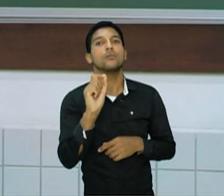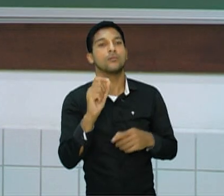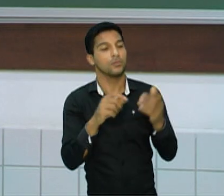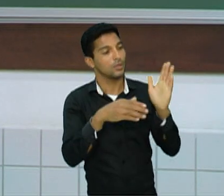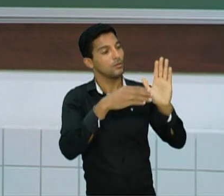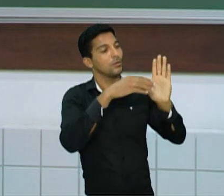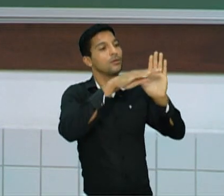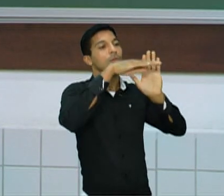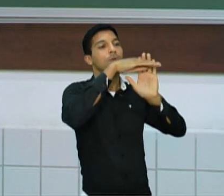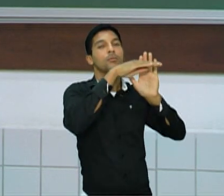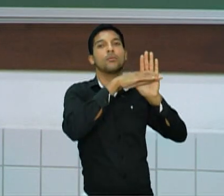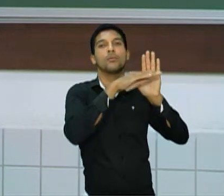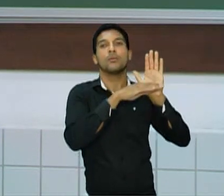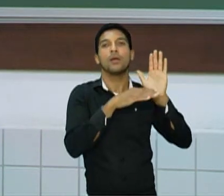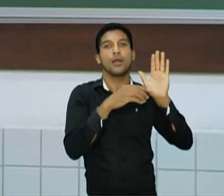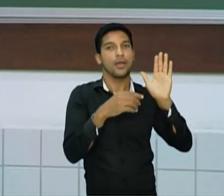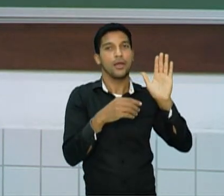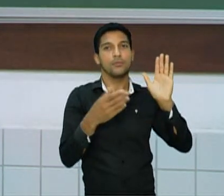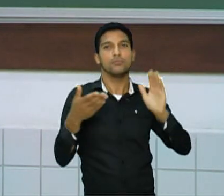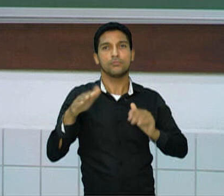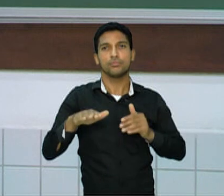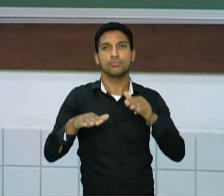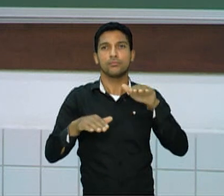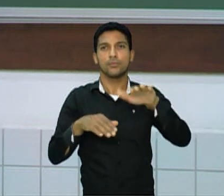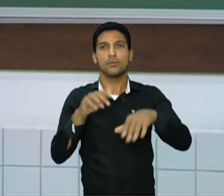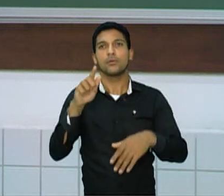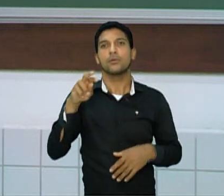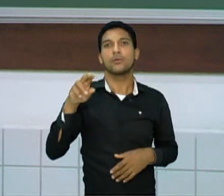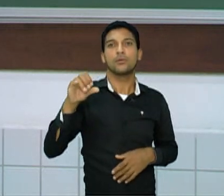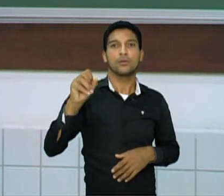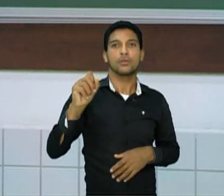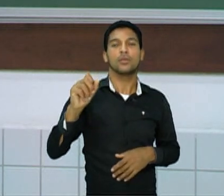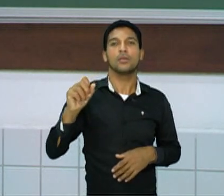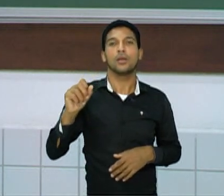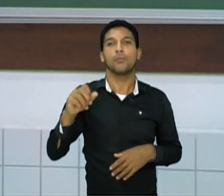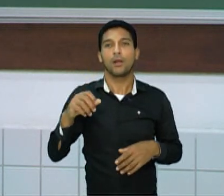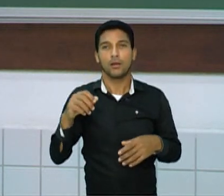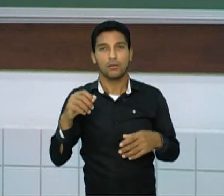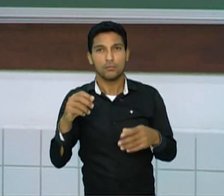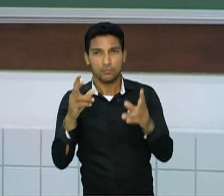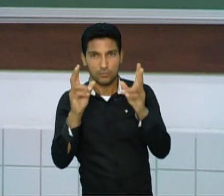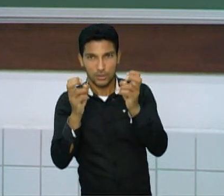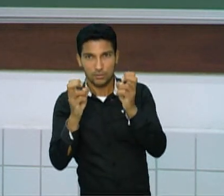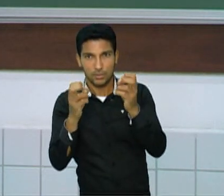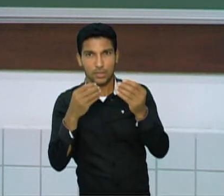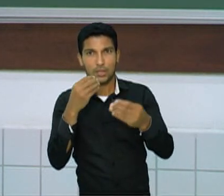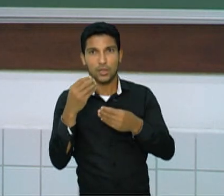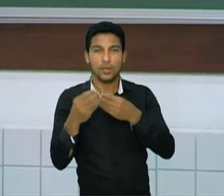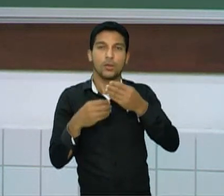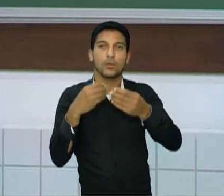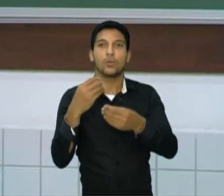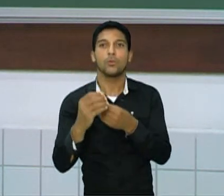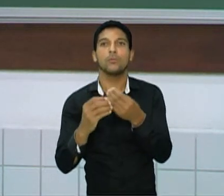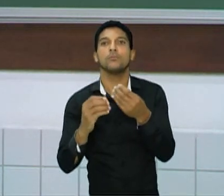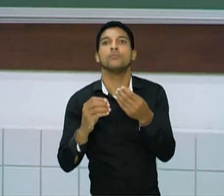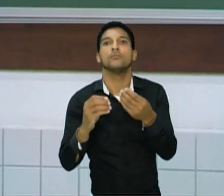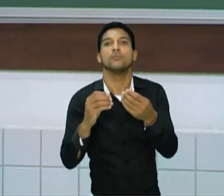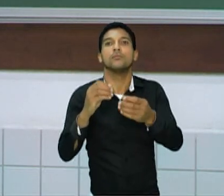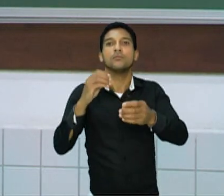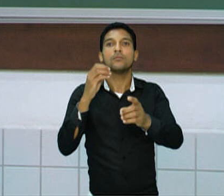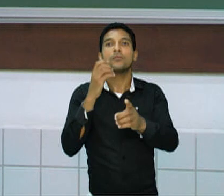caso, se a notícia é falsa. A gente poderia fazer diferente. Um guia de verificar o celular. Objeto